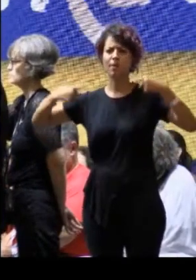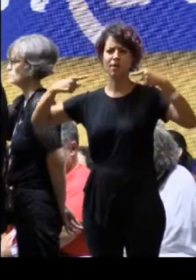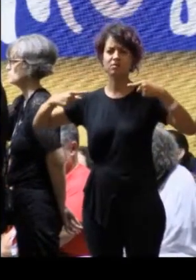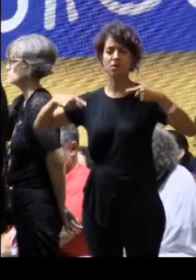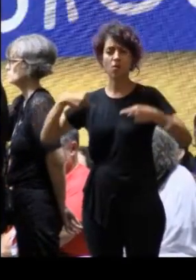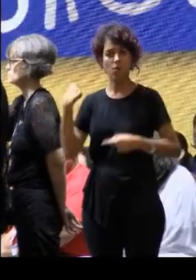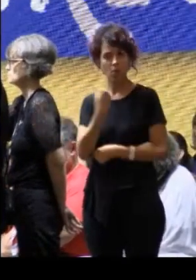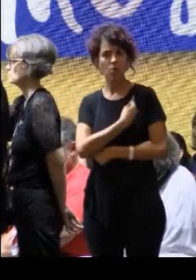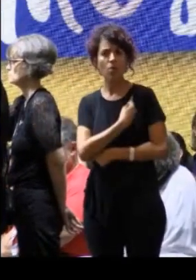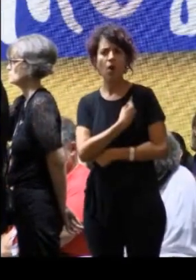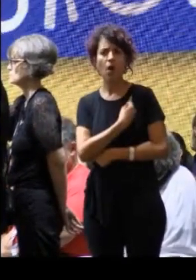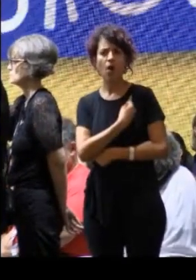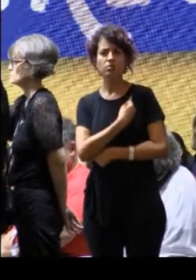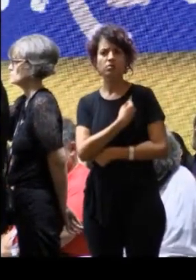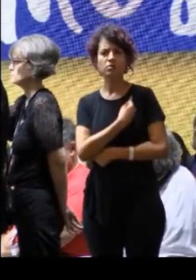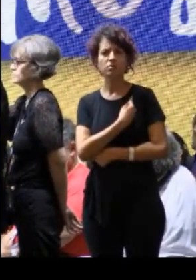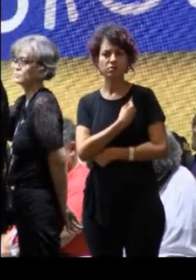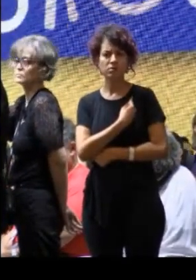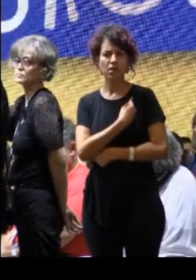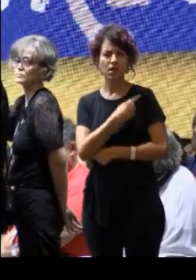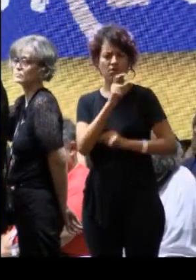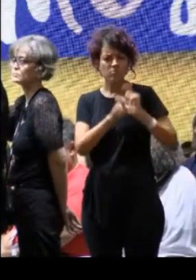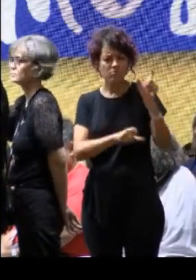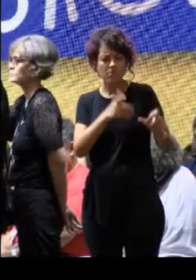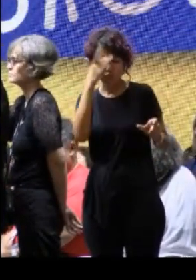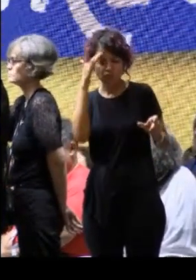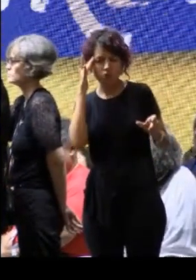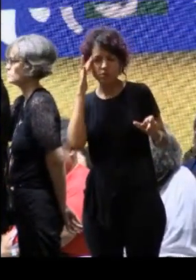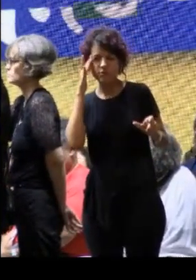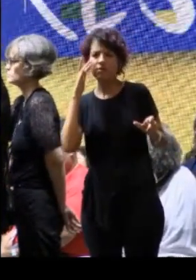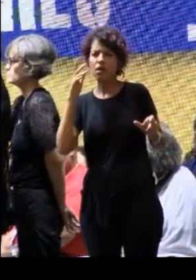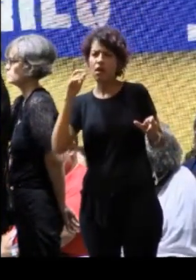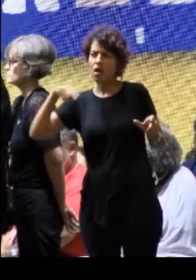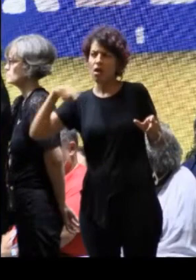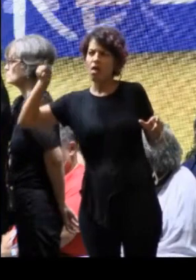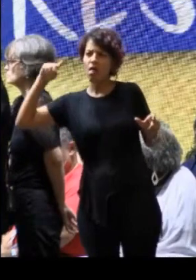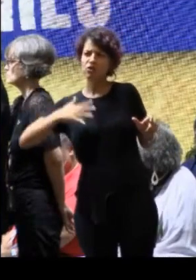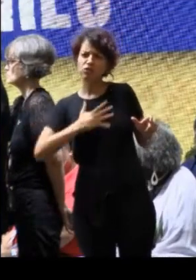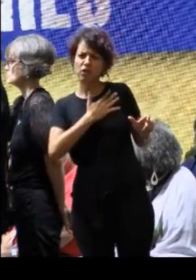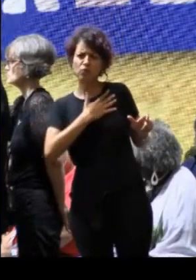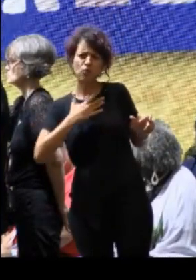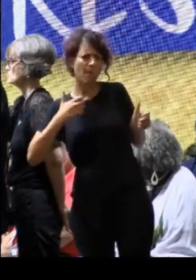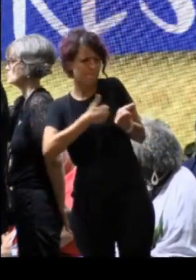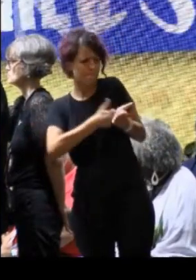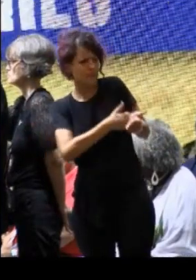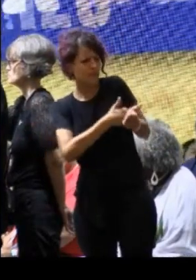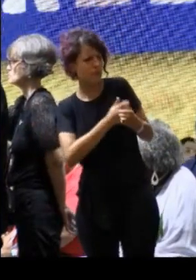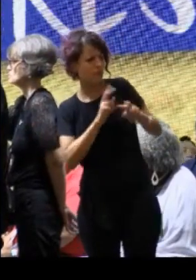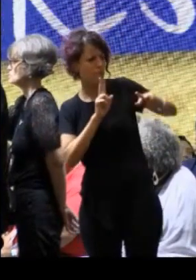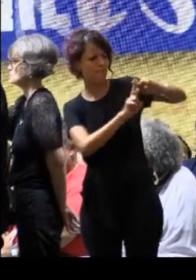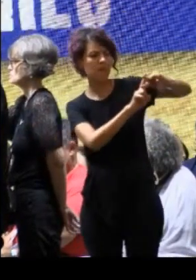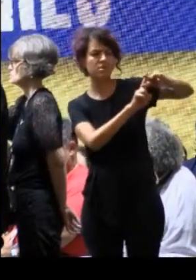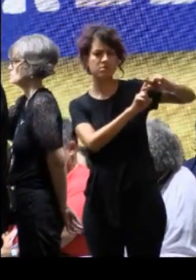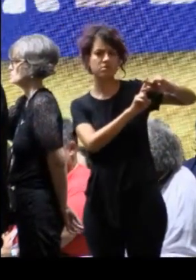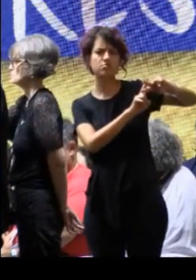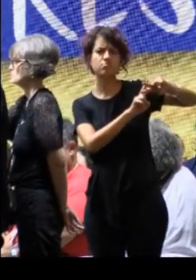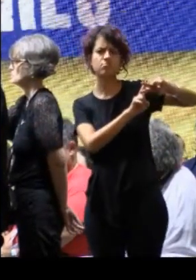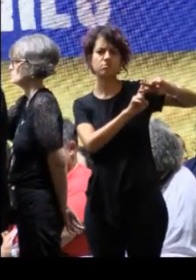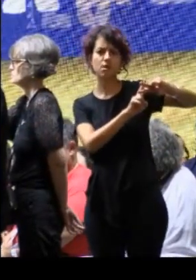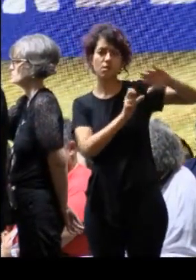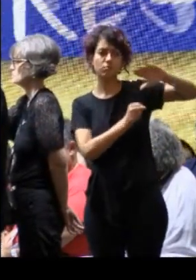Tivemos muita gente perseguida, muita gente presa e muitos de nós fomos enquadrados na Lei de Segurança